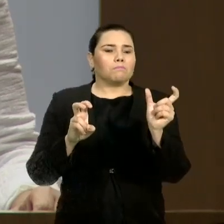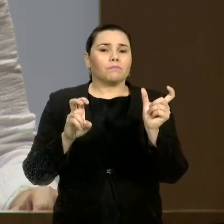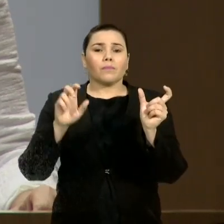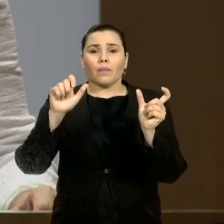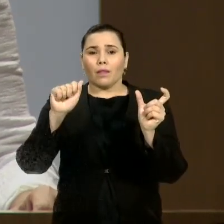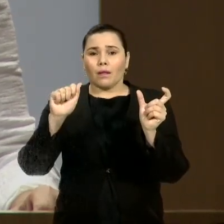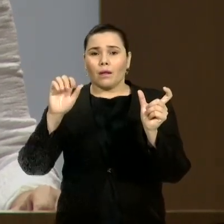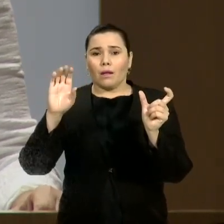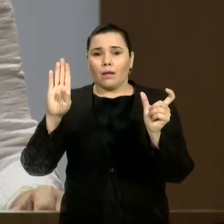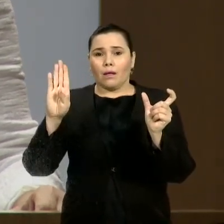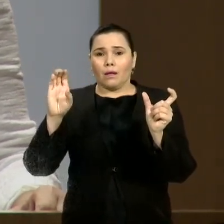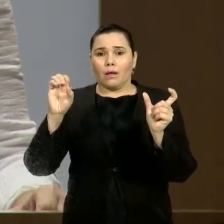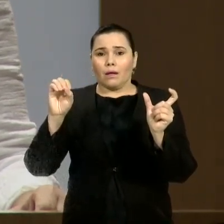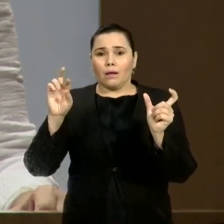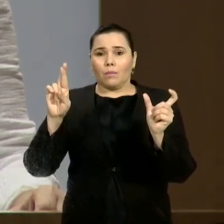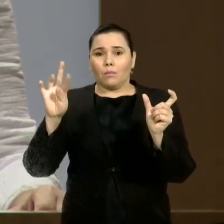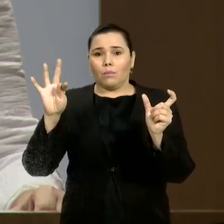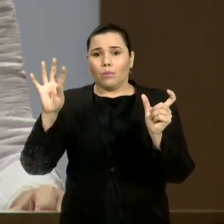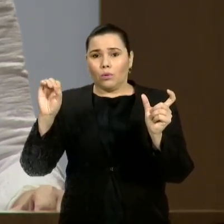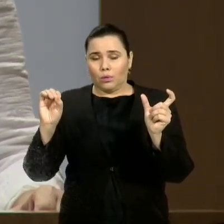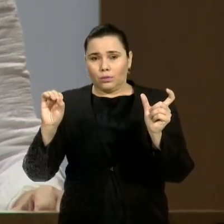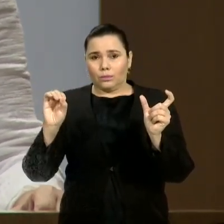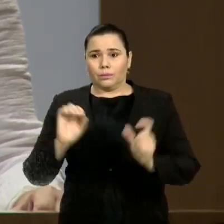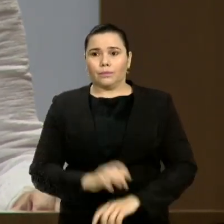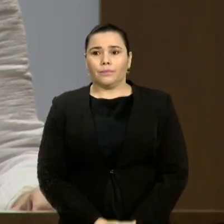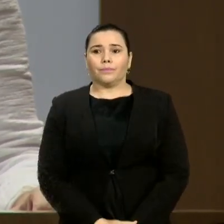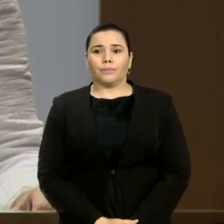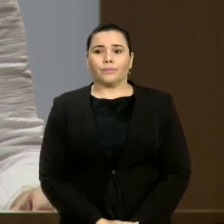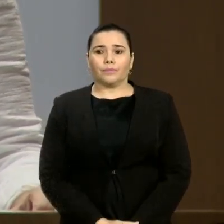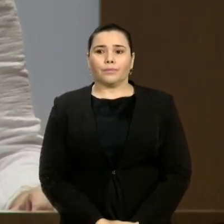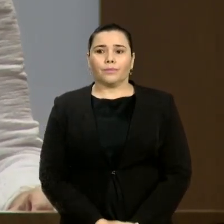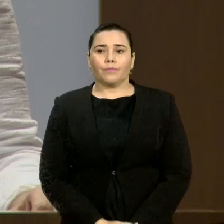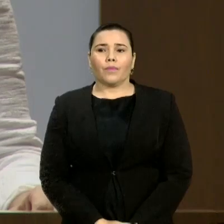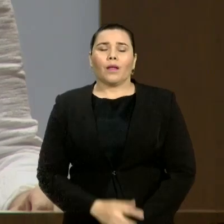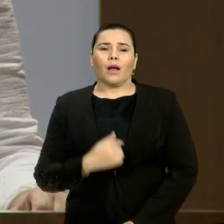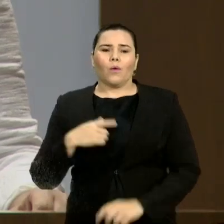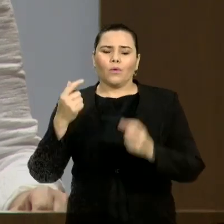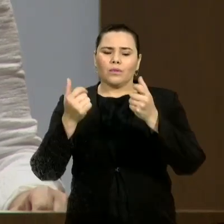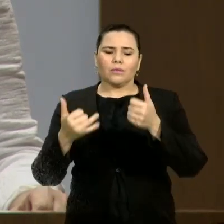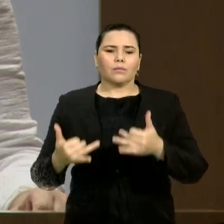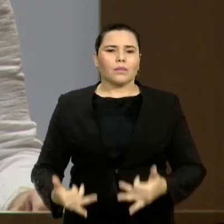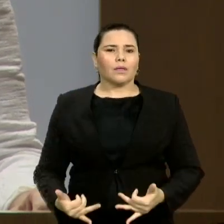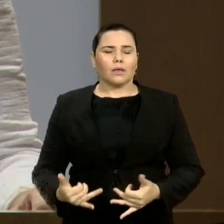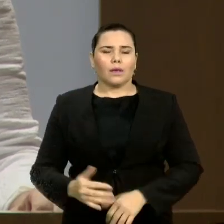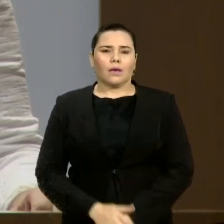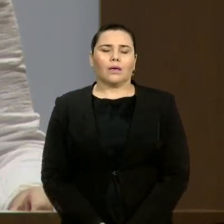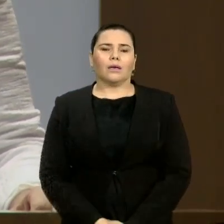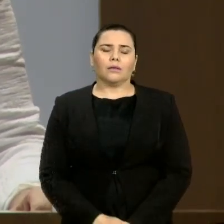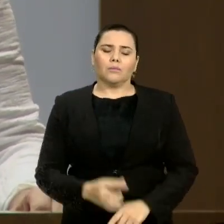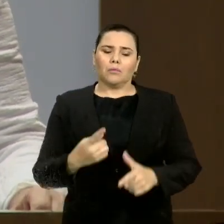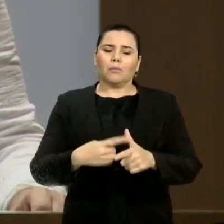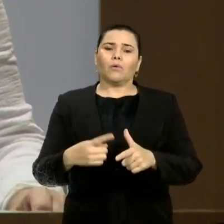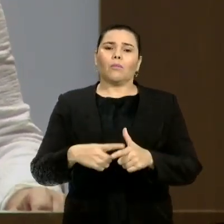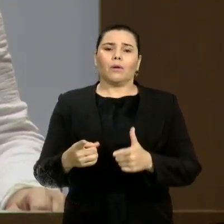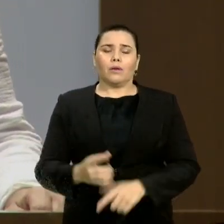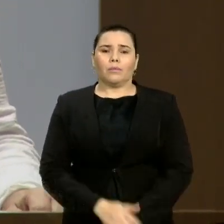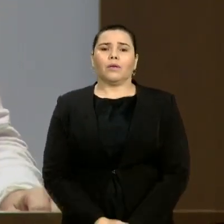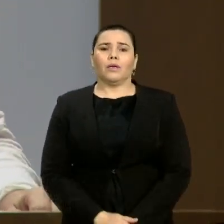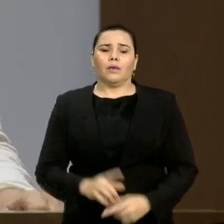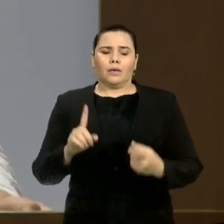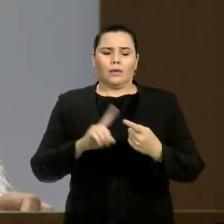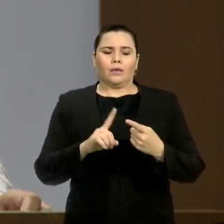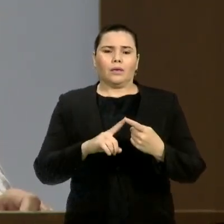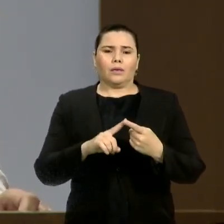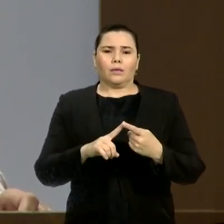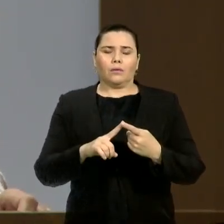numa perspectiva teológica biológica e jurídica